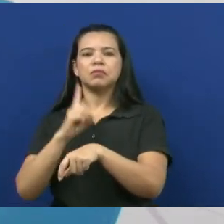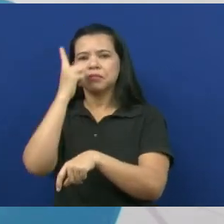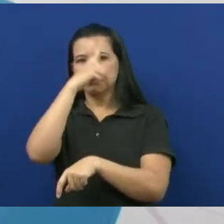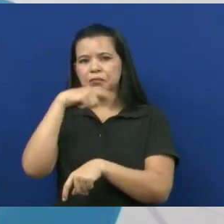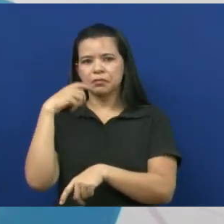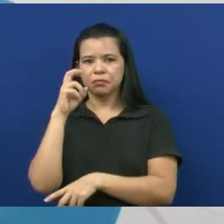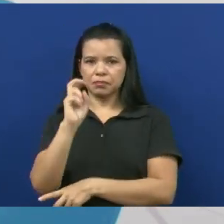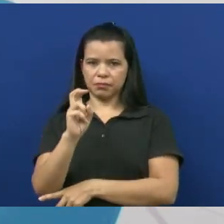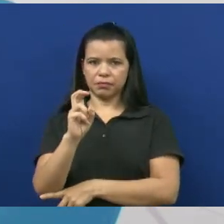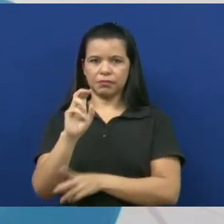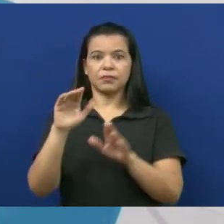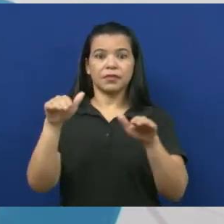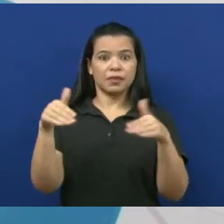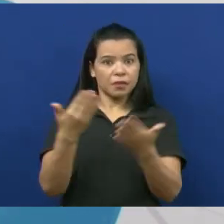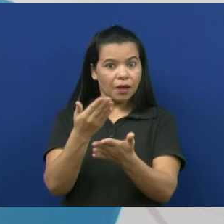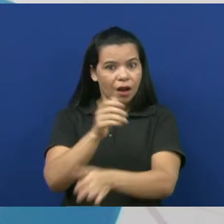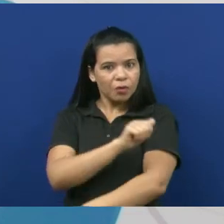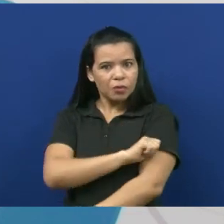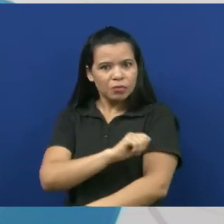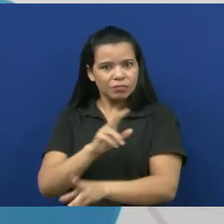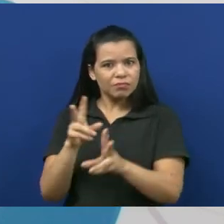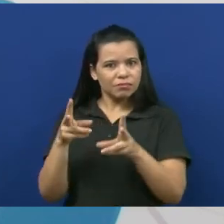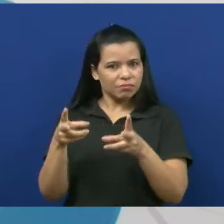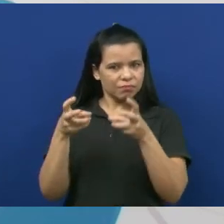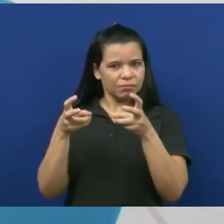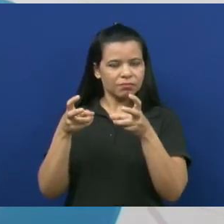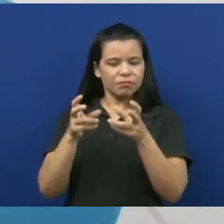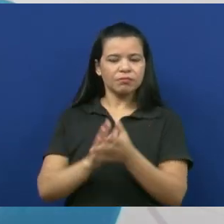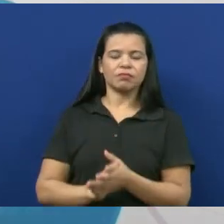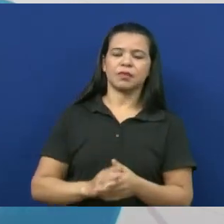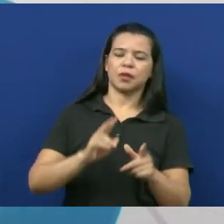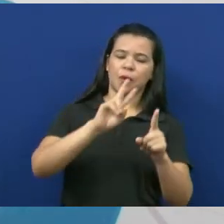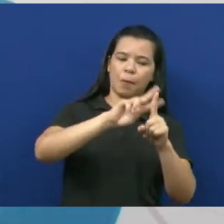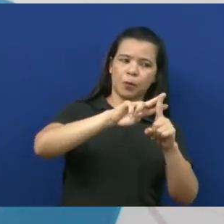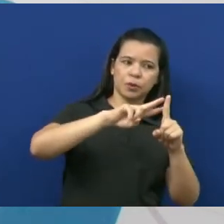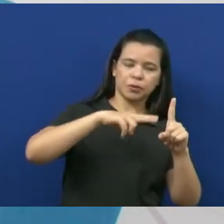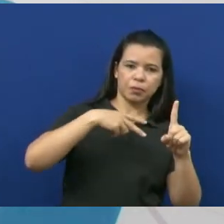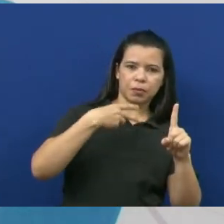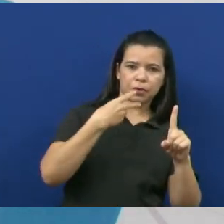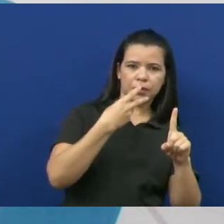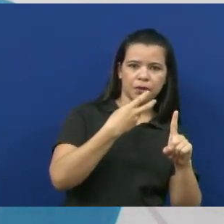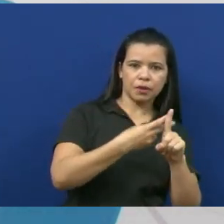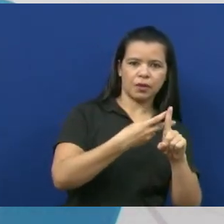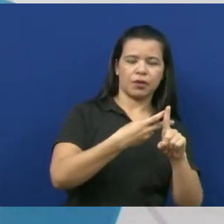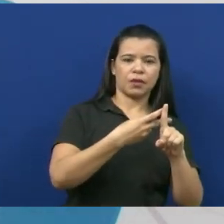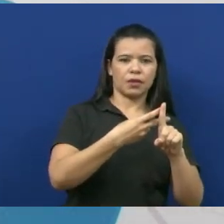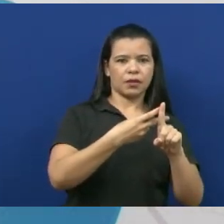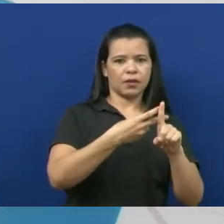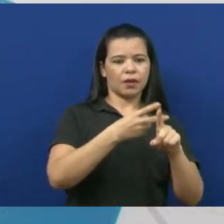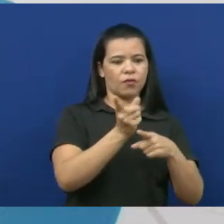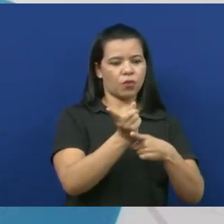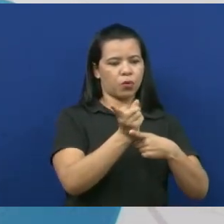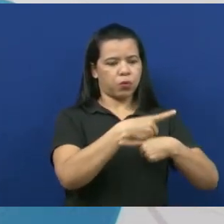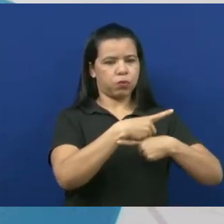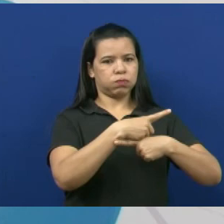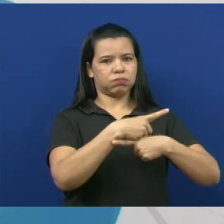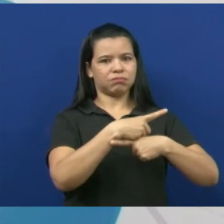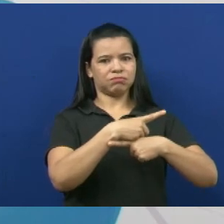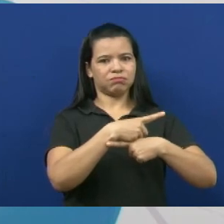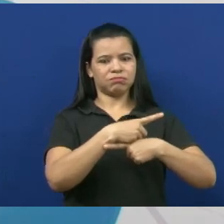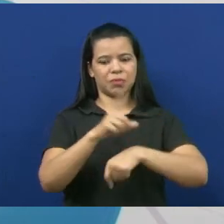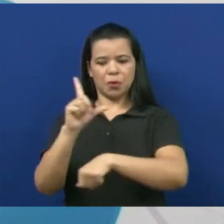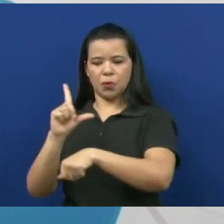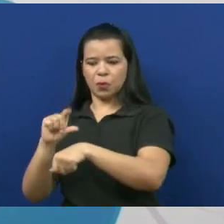aluno, eu multipliquei por 2 a minha velocidade, eu fui o dobro mais rápido e eu gastei a metade do tempo.